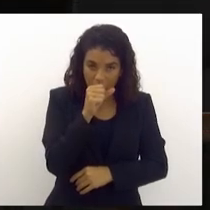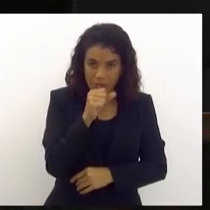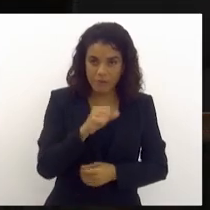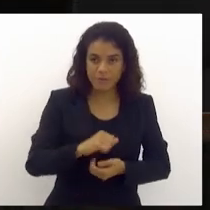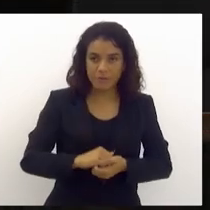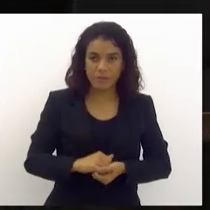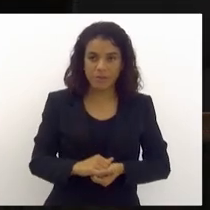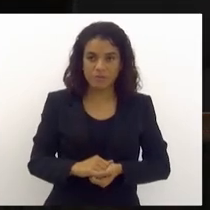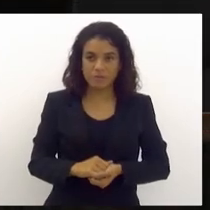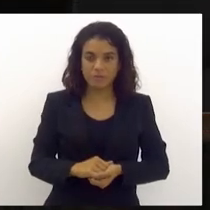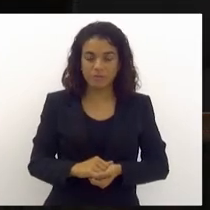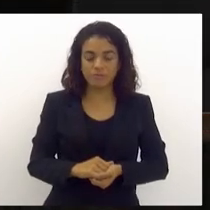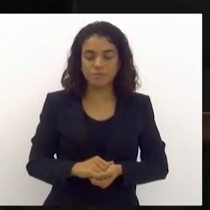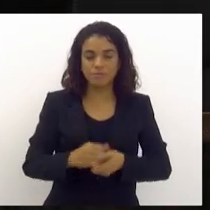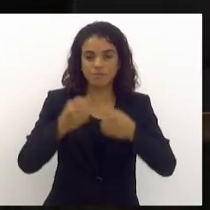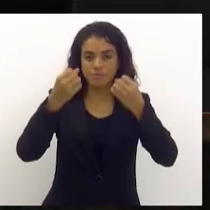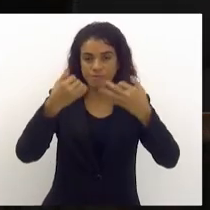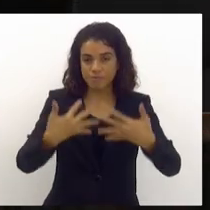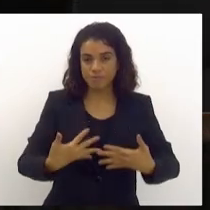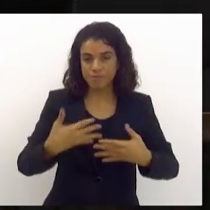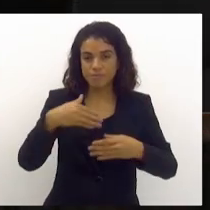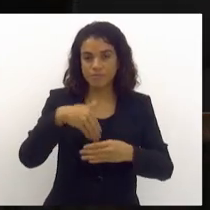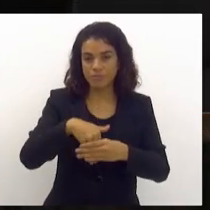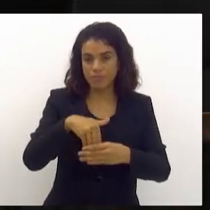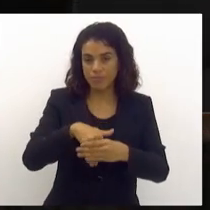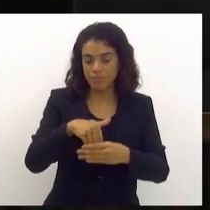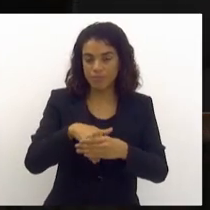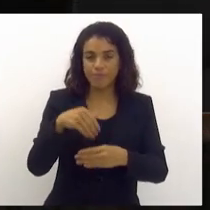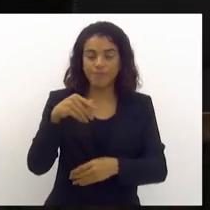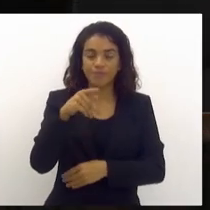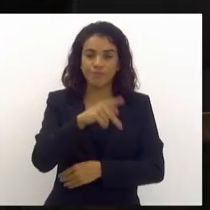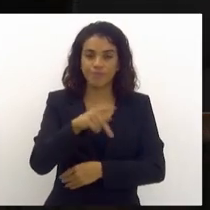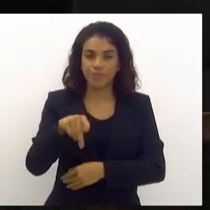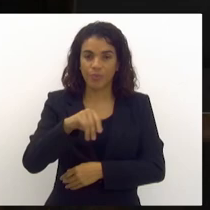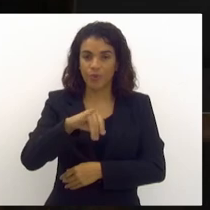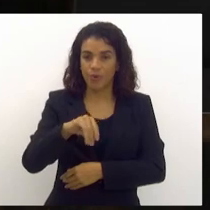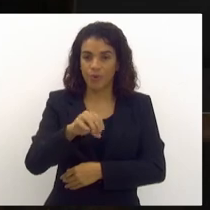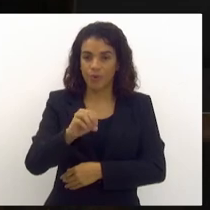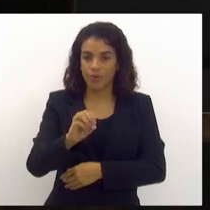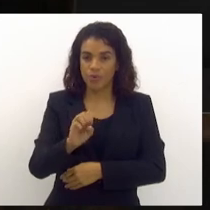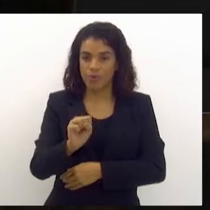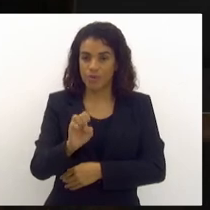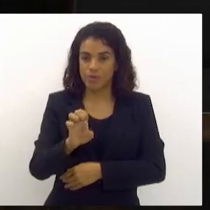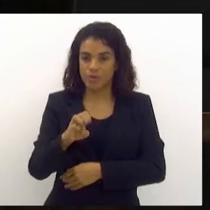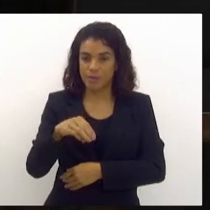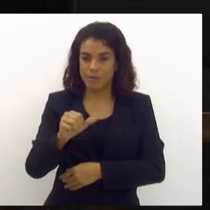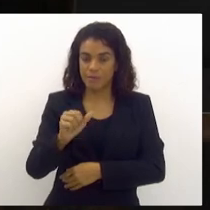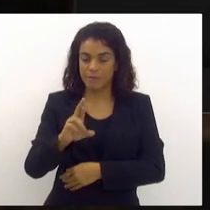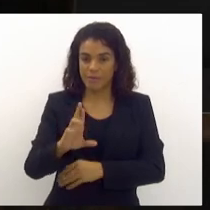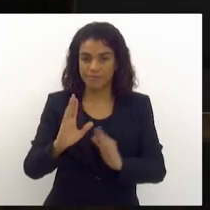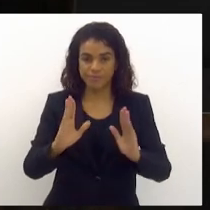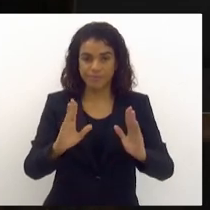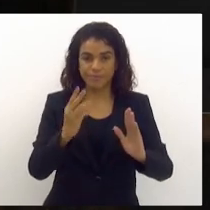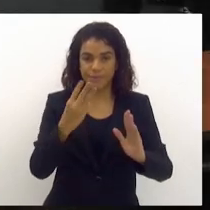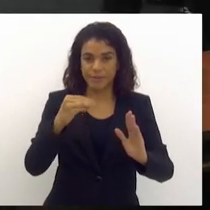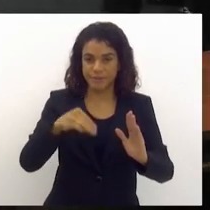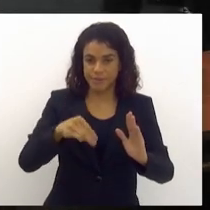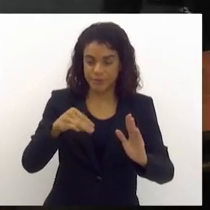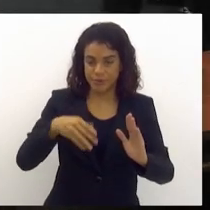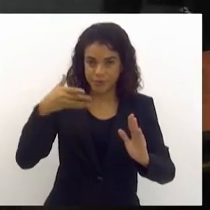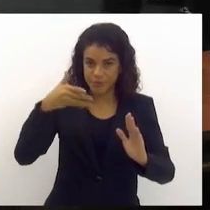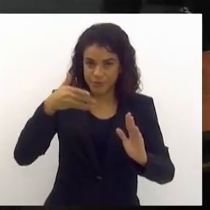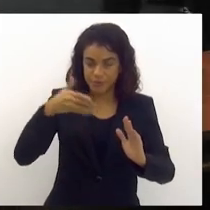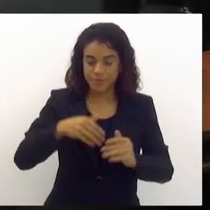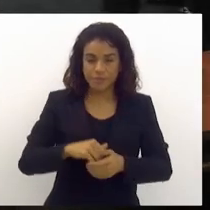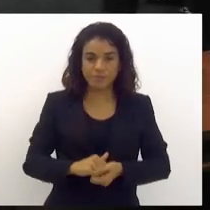Declarar voto, presidente. Para a declaração de voto, professor Josemar, Vossa Excelência dispõe de 3 minutos regimentais. Obrigado,